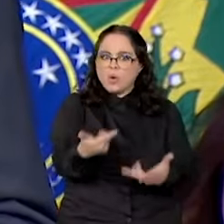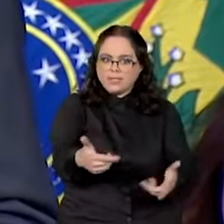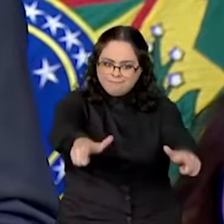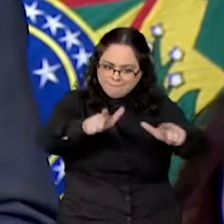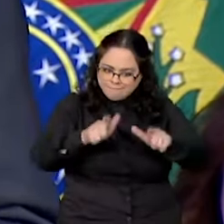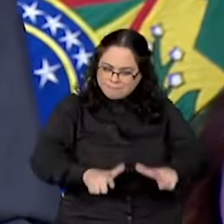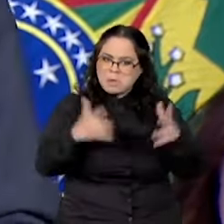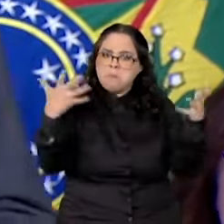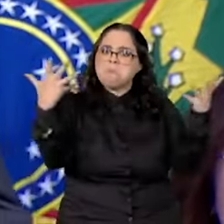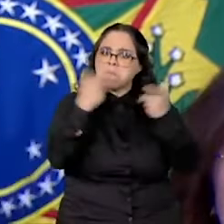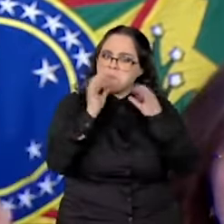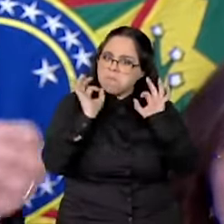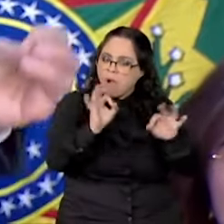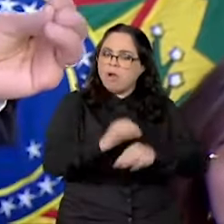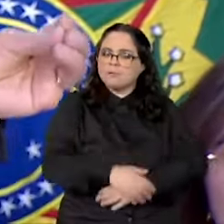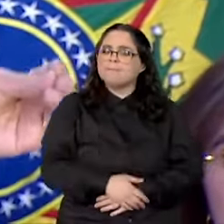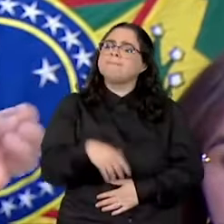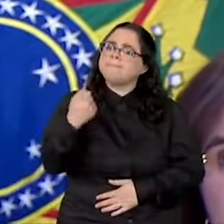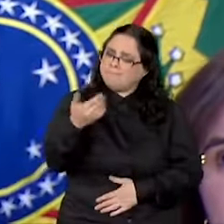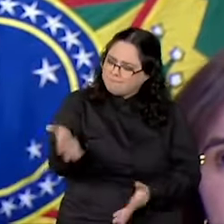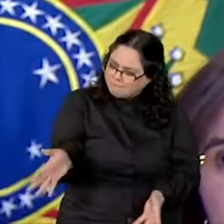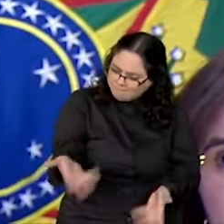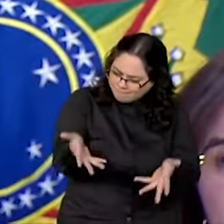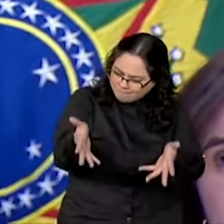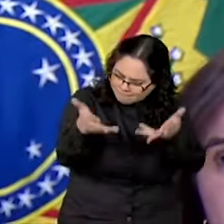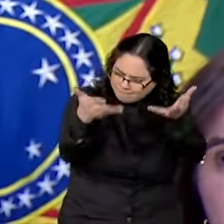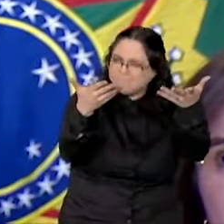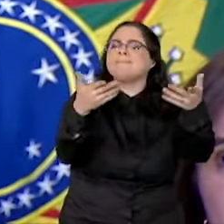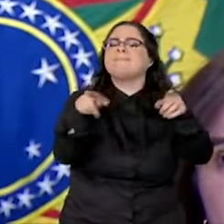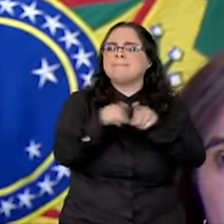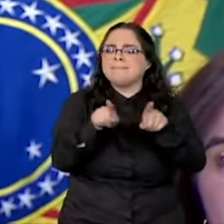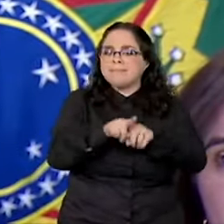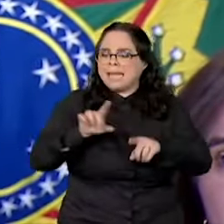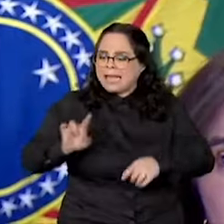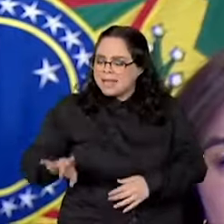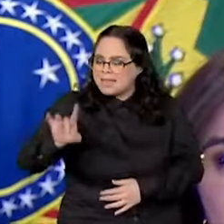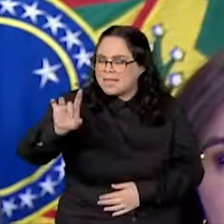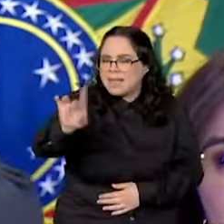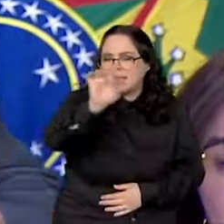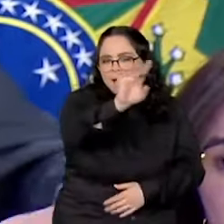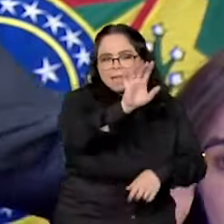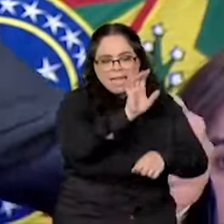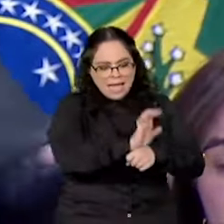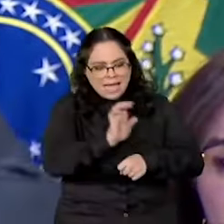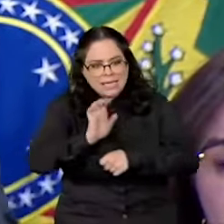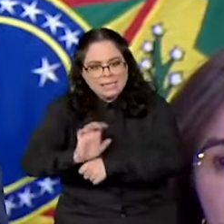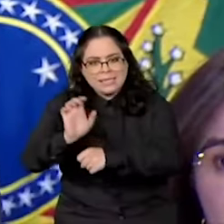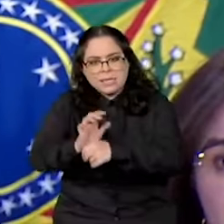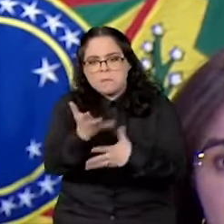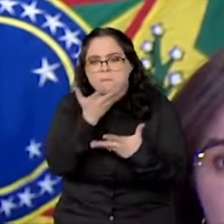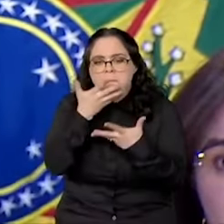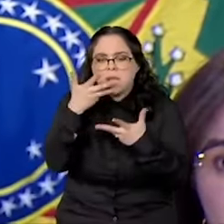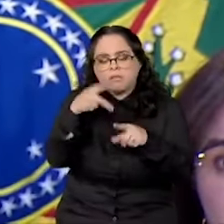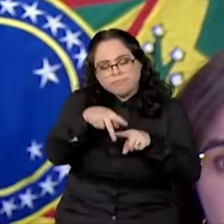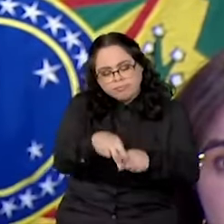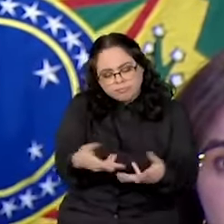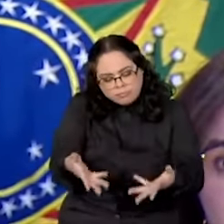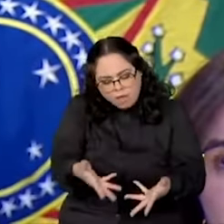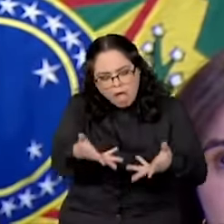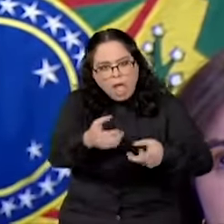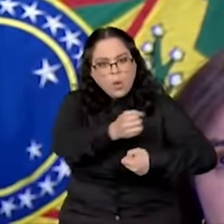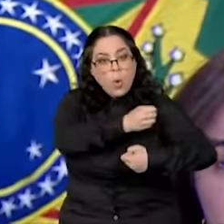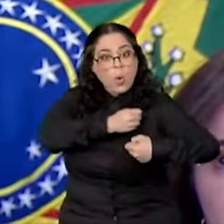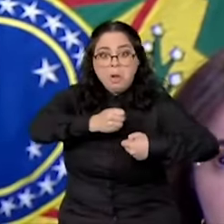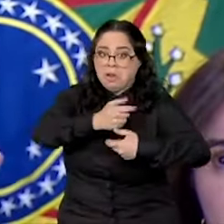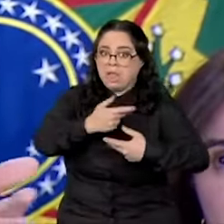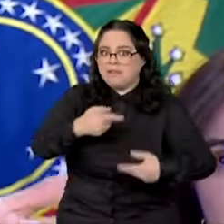locais. Então, é preciso a gente incentivar, sabendo que também em cada estado aperfeiçoe a sua culinária. Porque